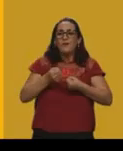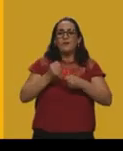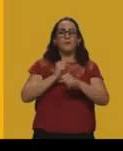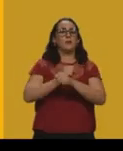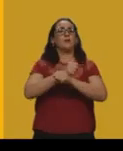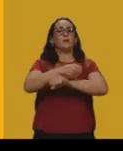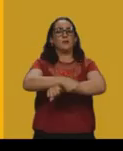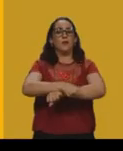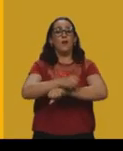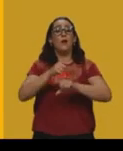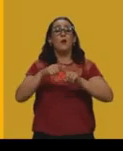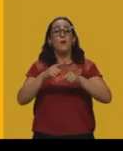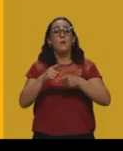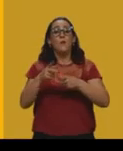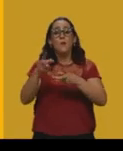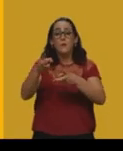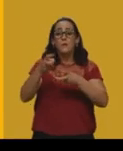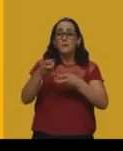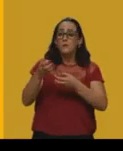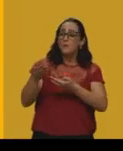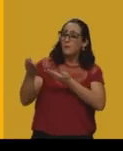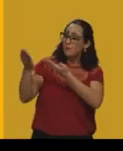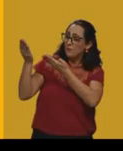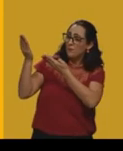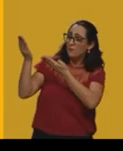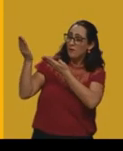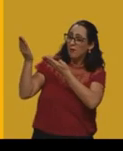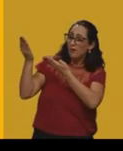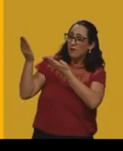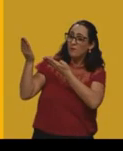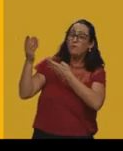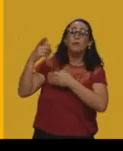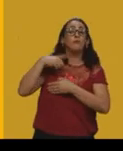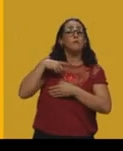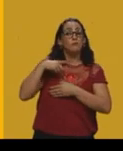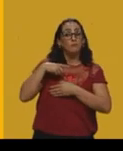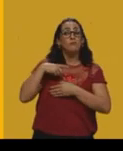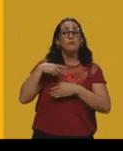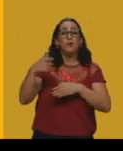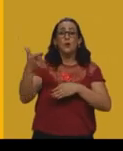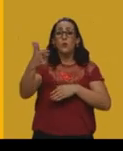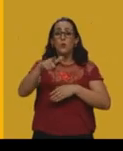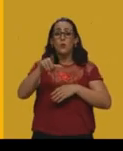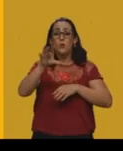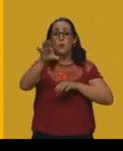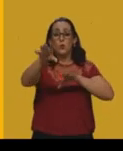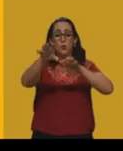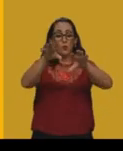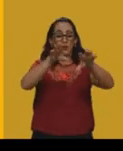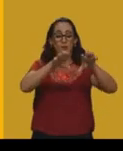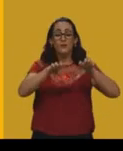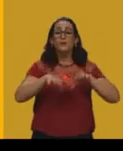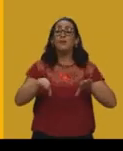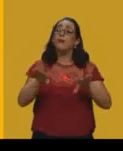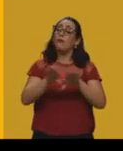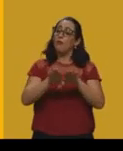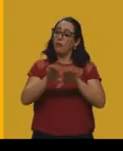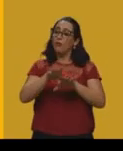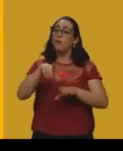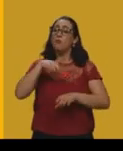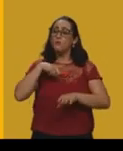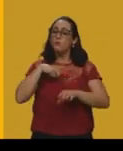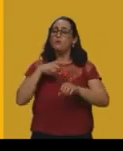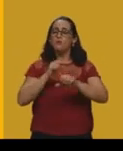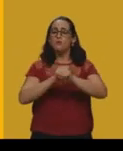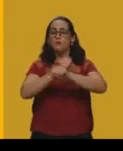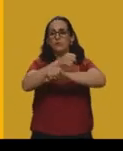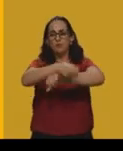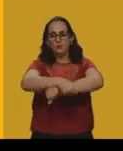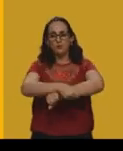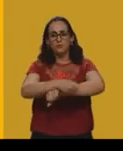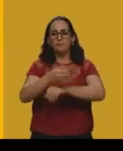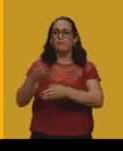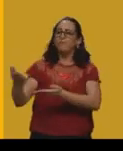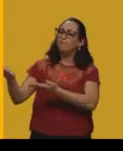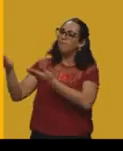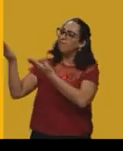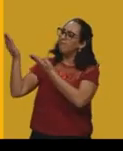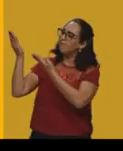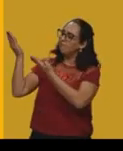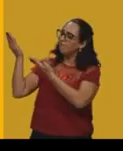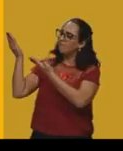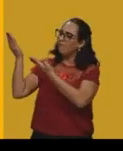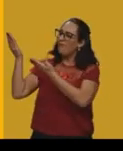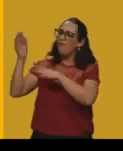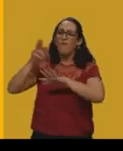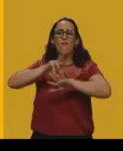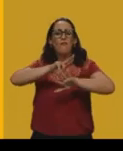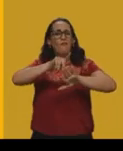também receberam muito. Então, a gente tinha escravos vindo de Cabo Verde, né, Luanda, Benguela, Moçambique, e eles